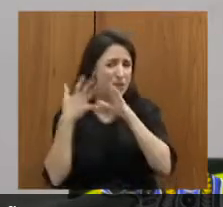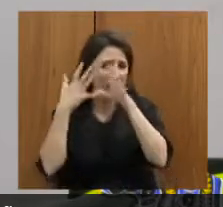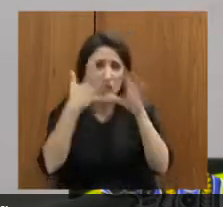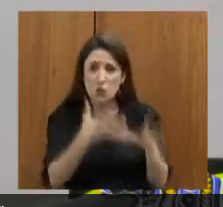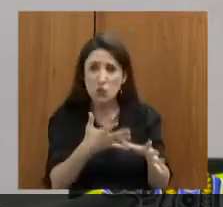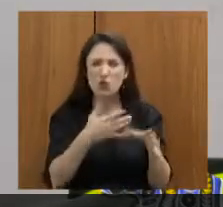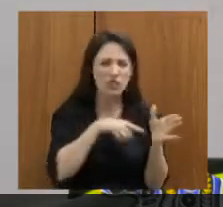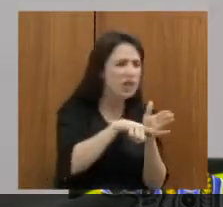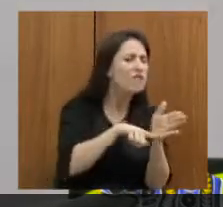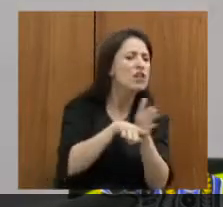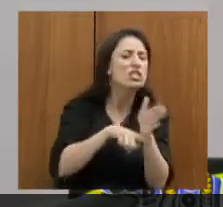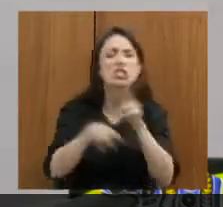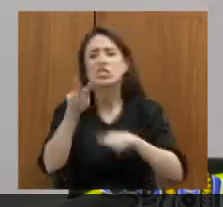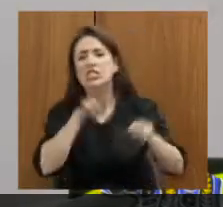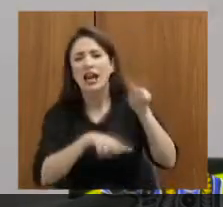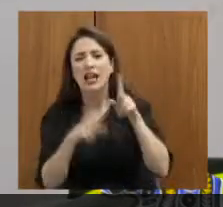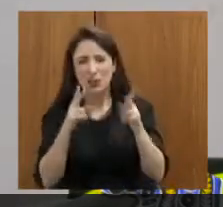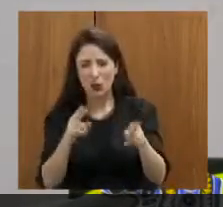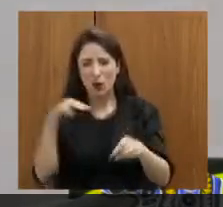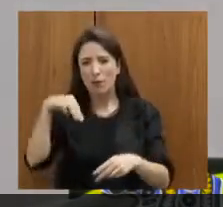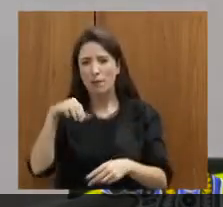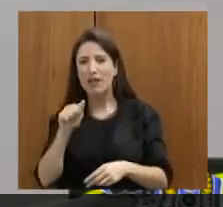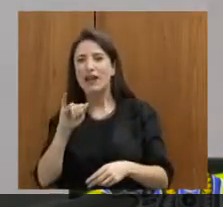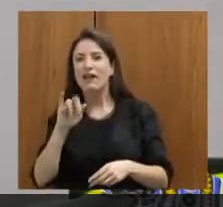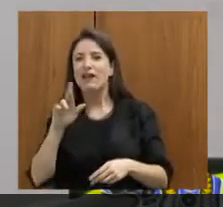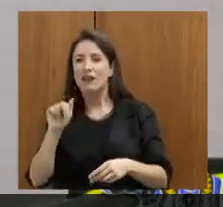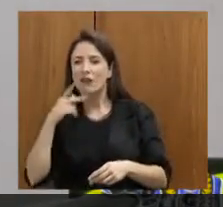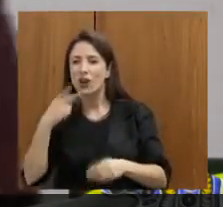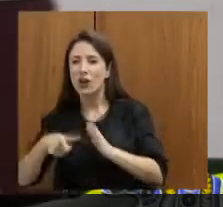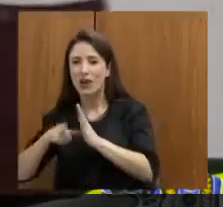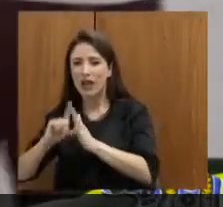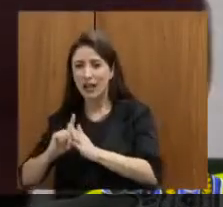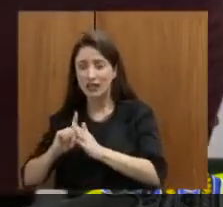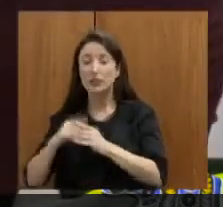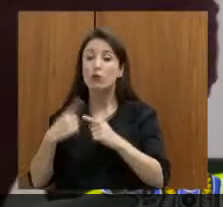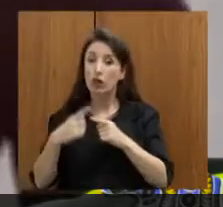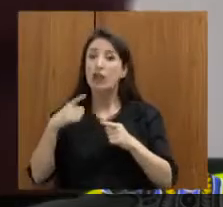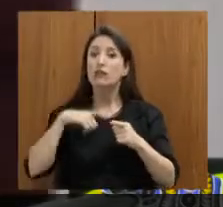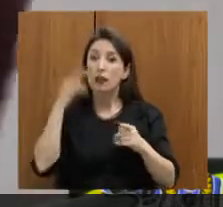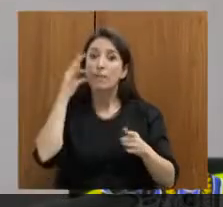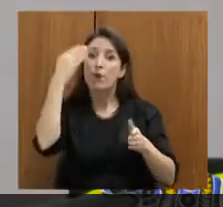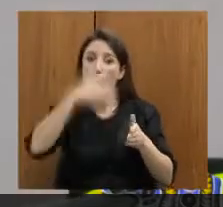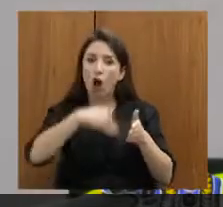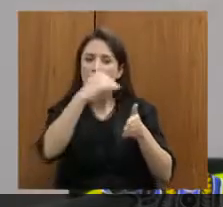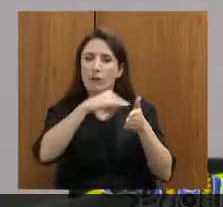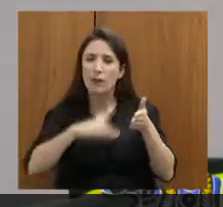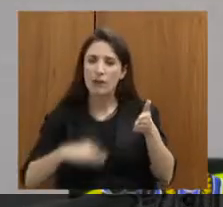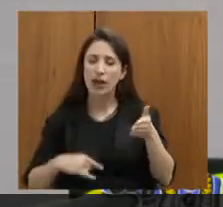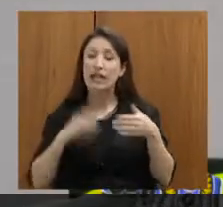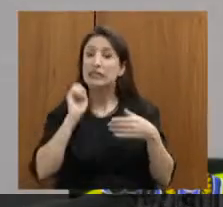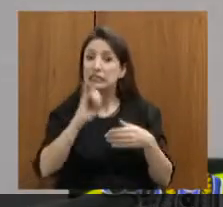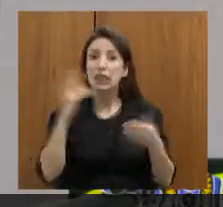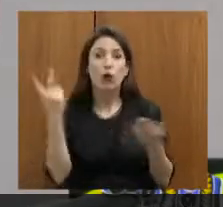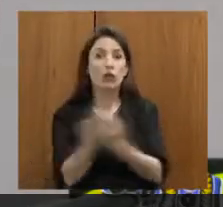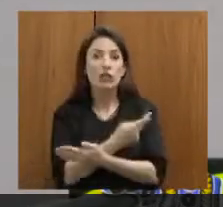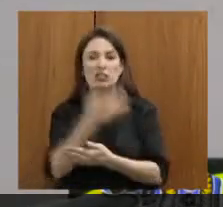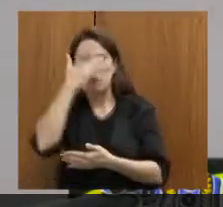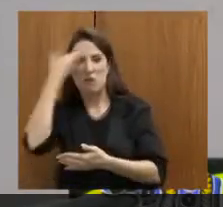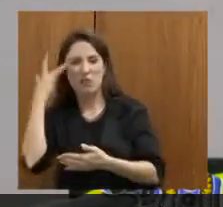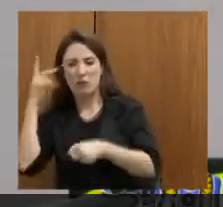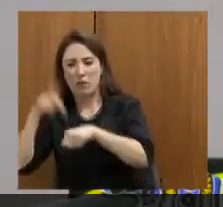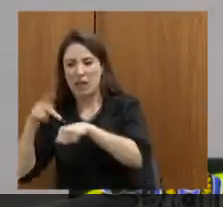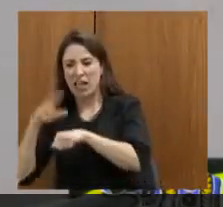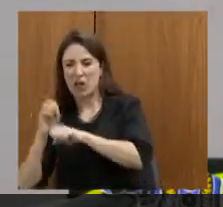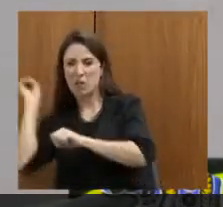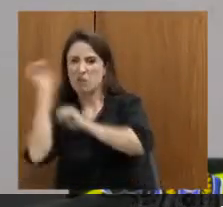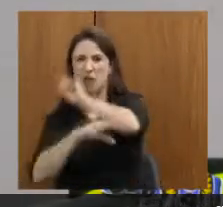investigar e lá como a Maíra disse metem as provas se foi apedrejado existe